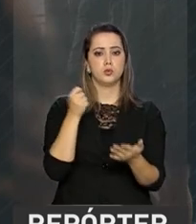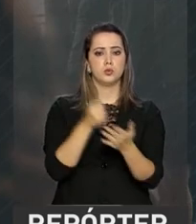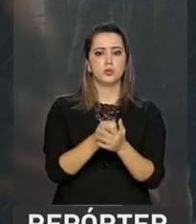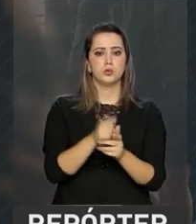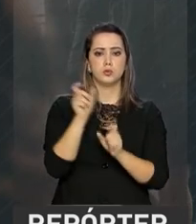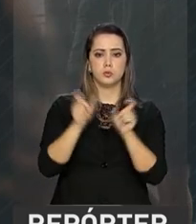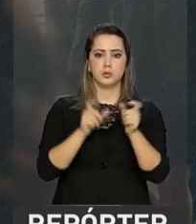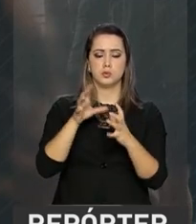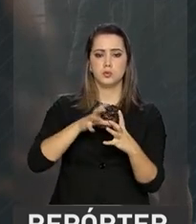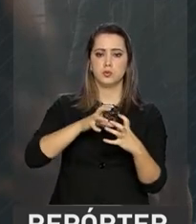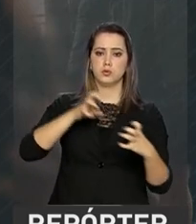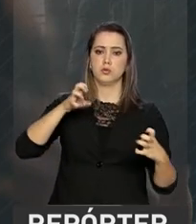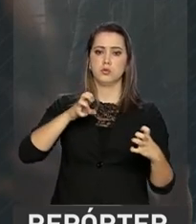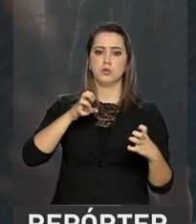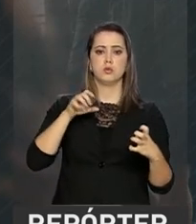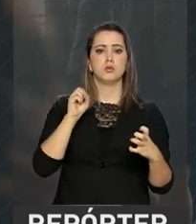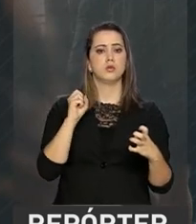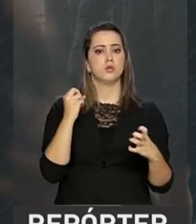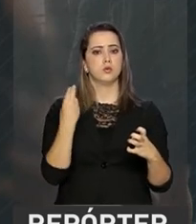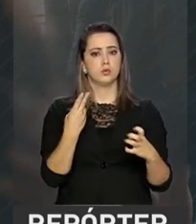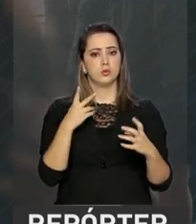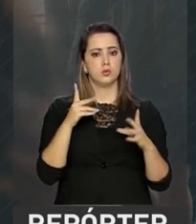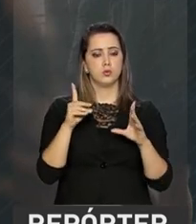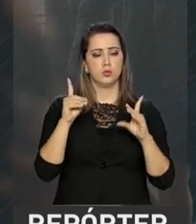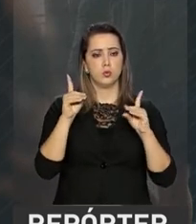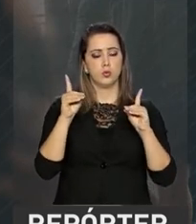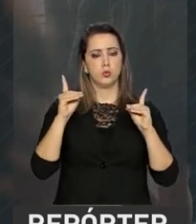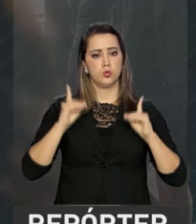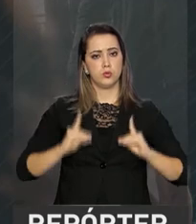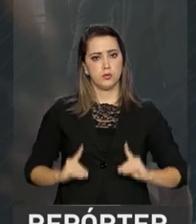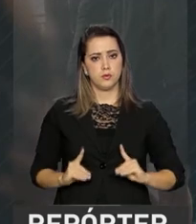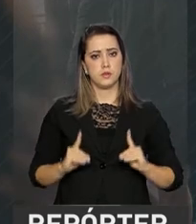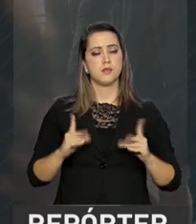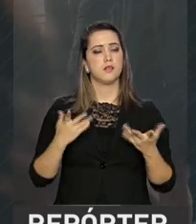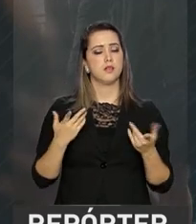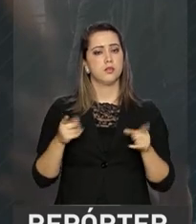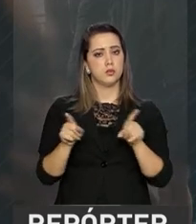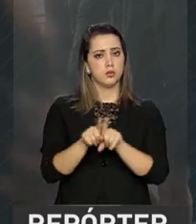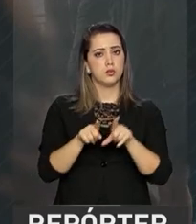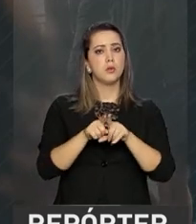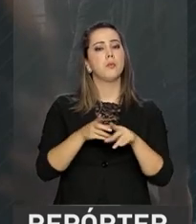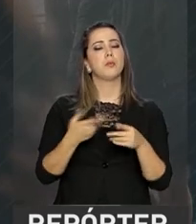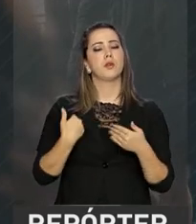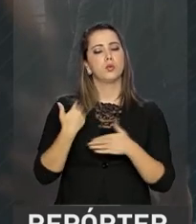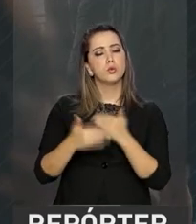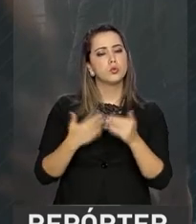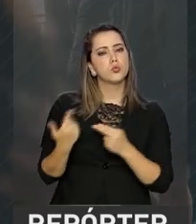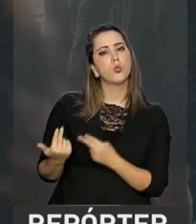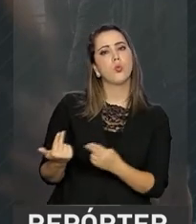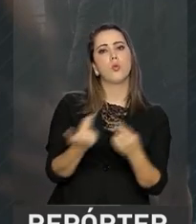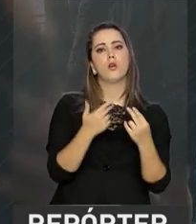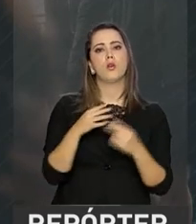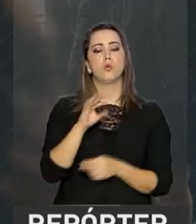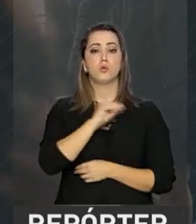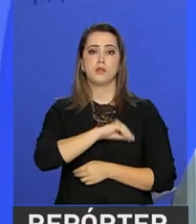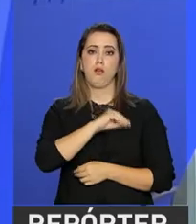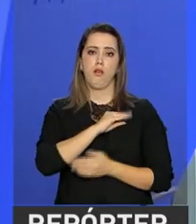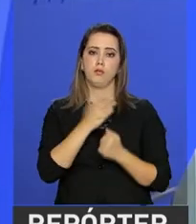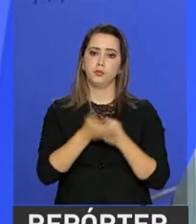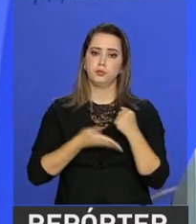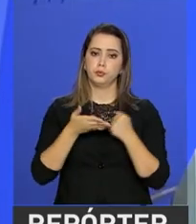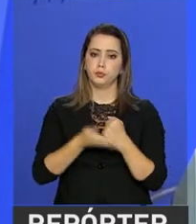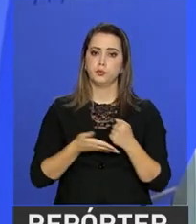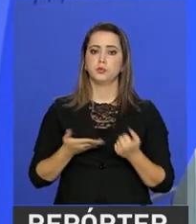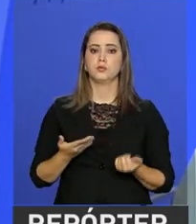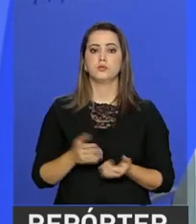governo idosos em situação de extrema pobreza e pessoas com deficiência também continua vinculado ao salário mínimo as